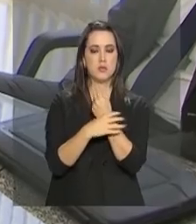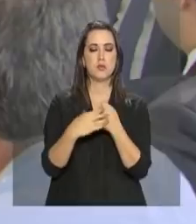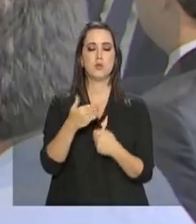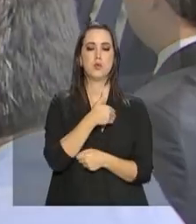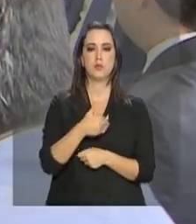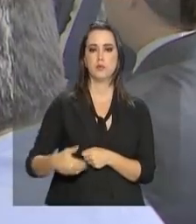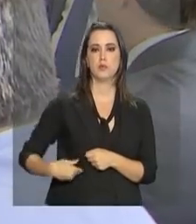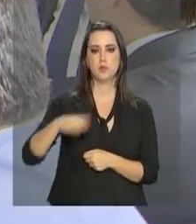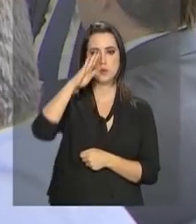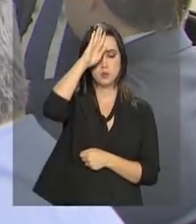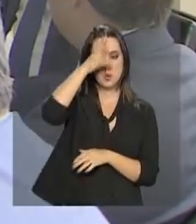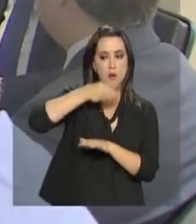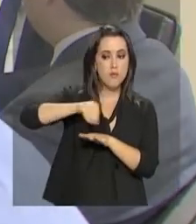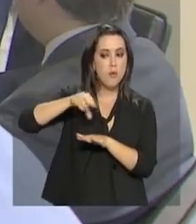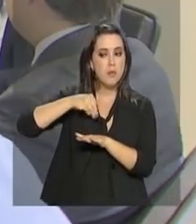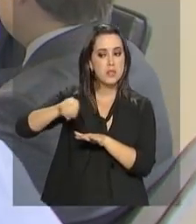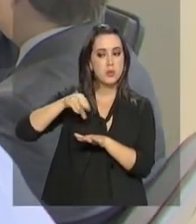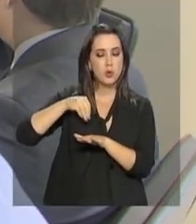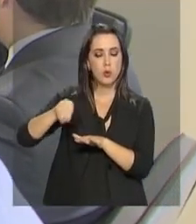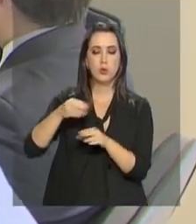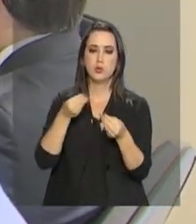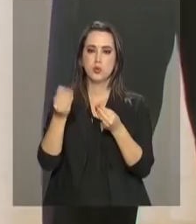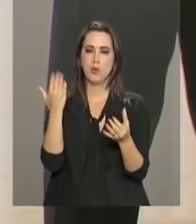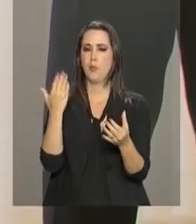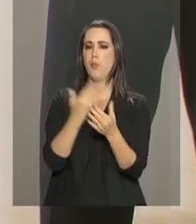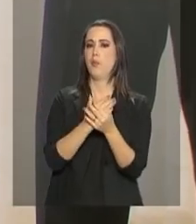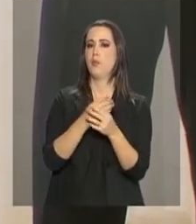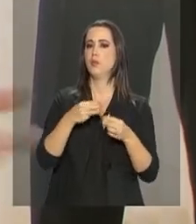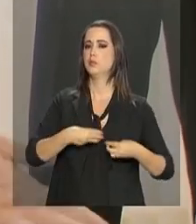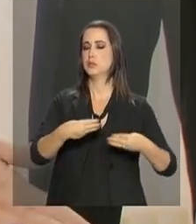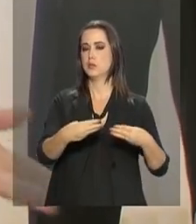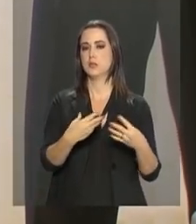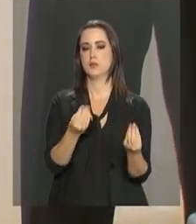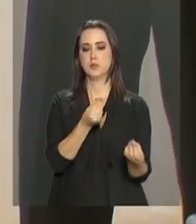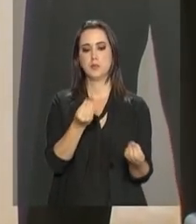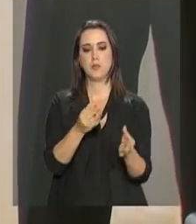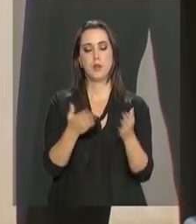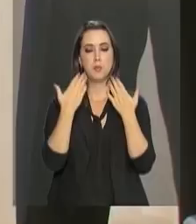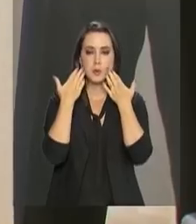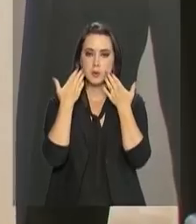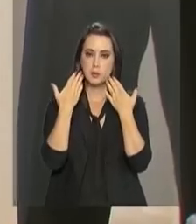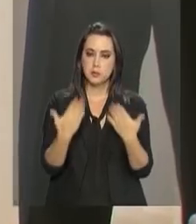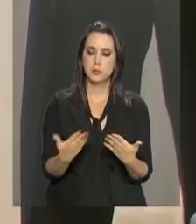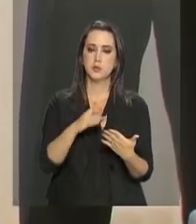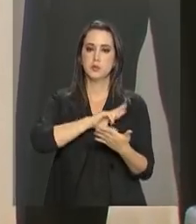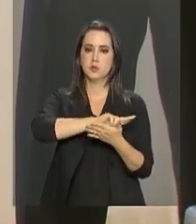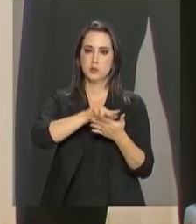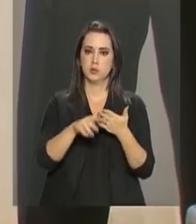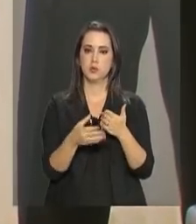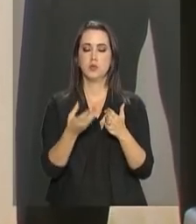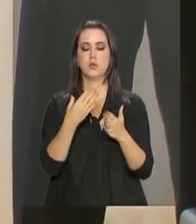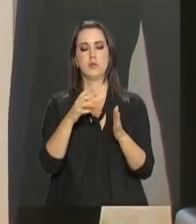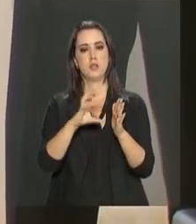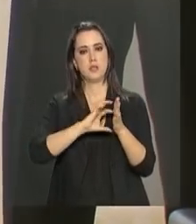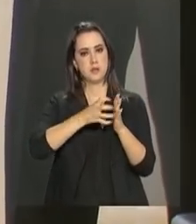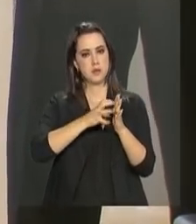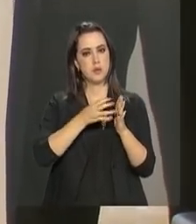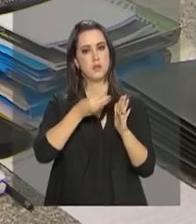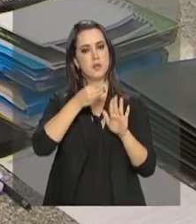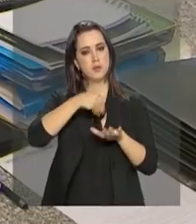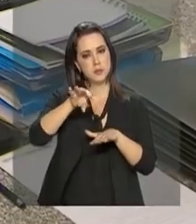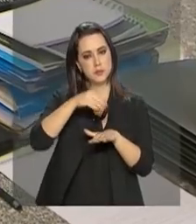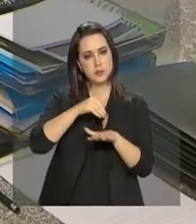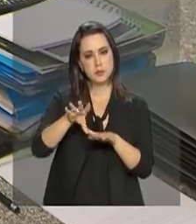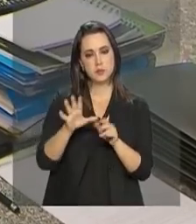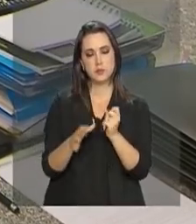Bolsonaro, informações sobre a estrutura da pasta. Também foi apresentado ao futuro ministro dados sobre os programas e a Política